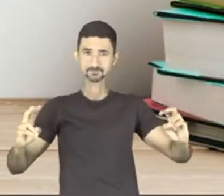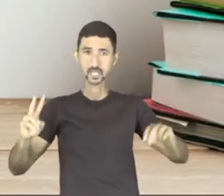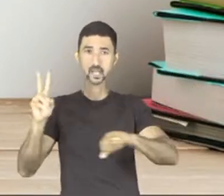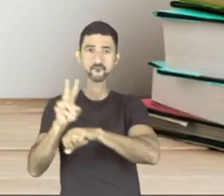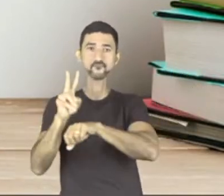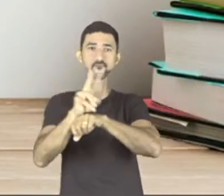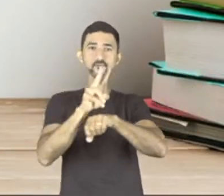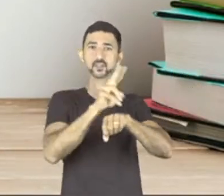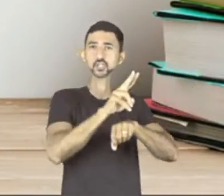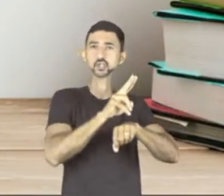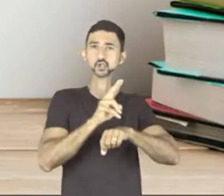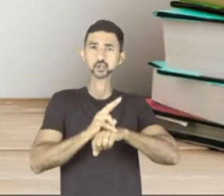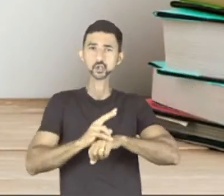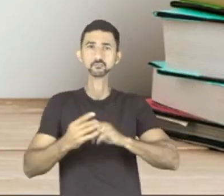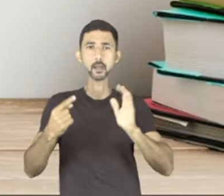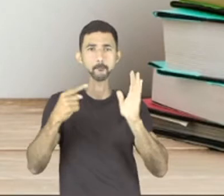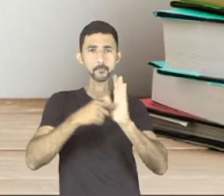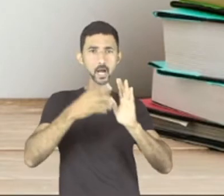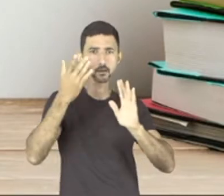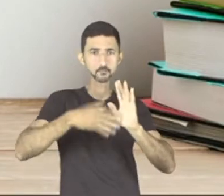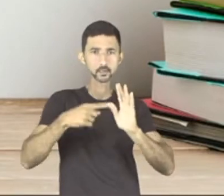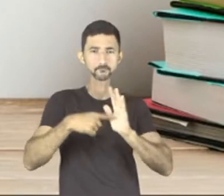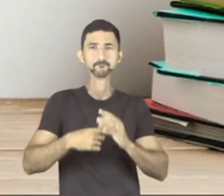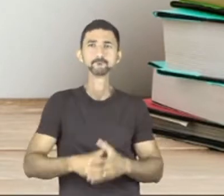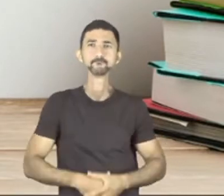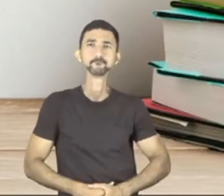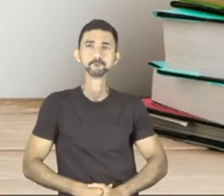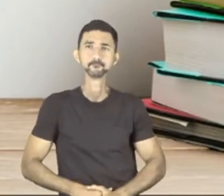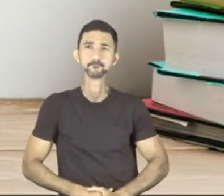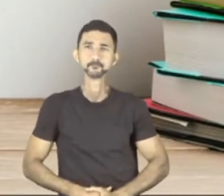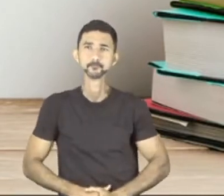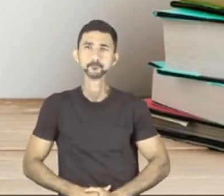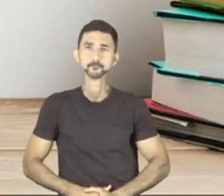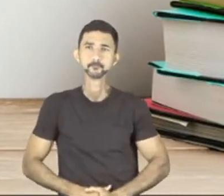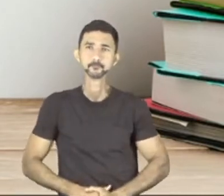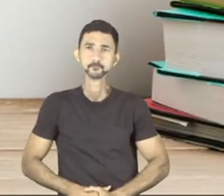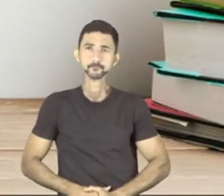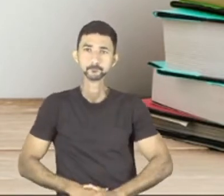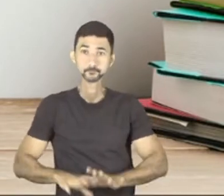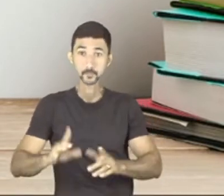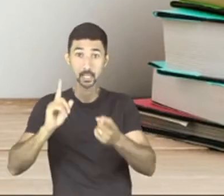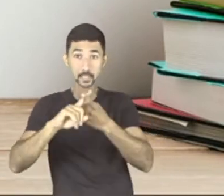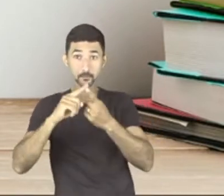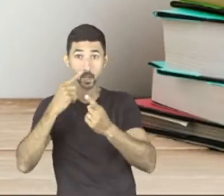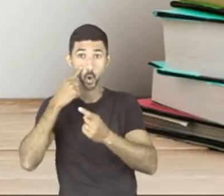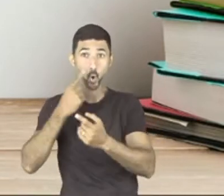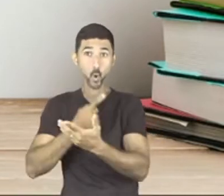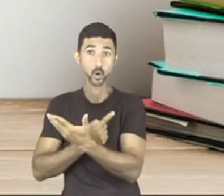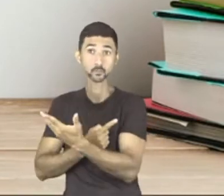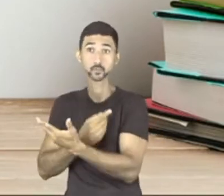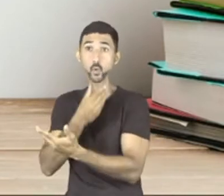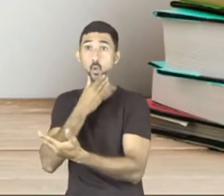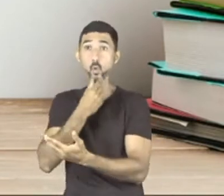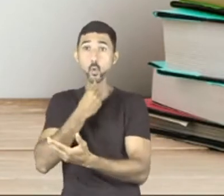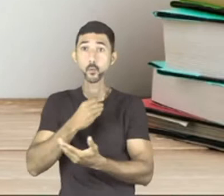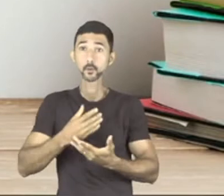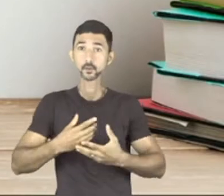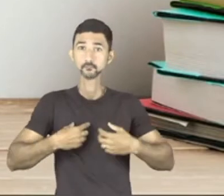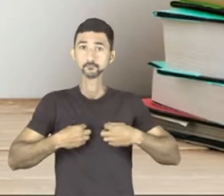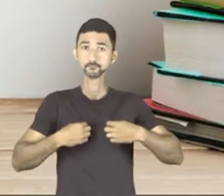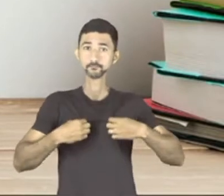vão marcar aí a pontuação na cabeça. Reparem que os lutadores eles usam